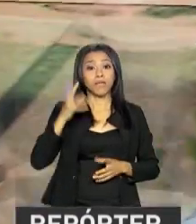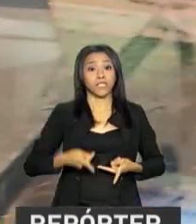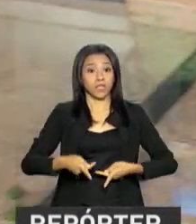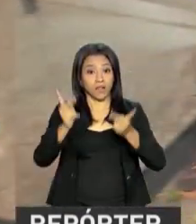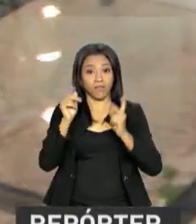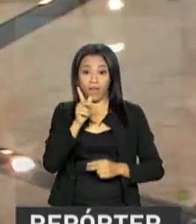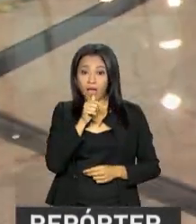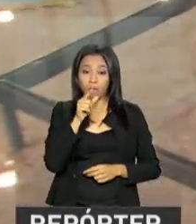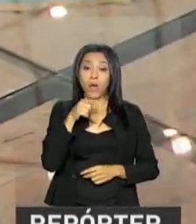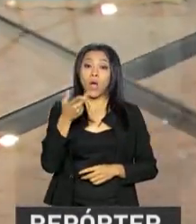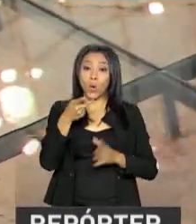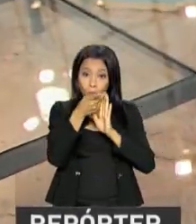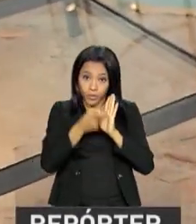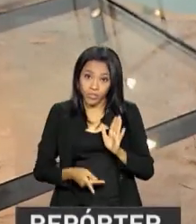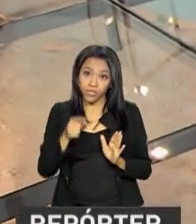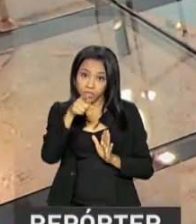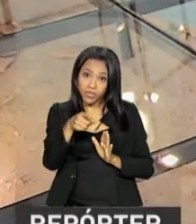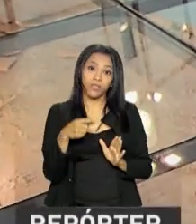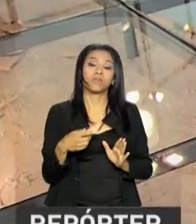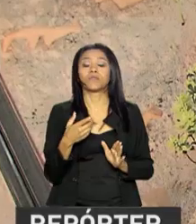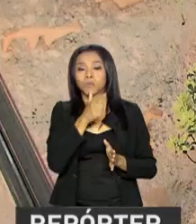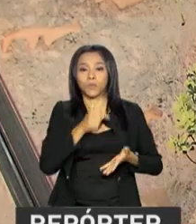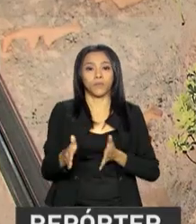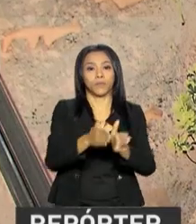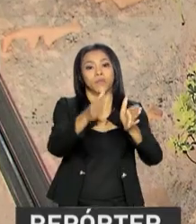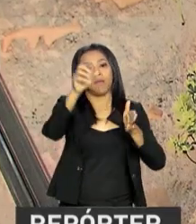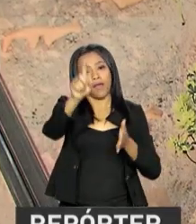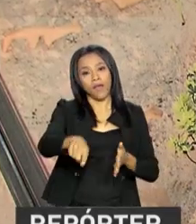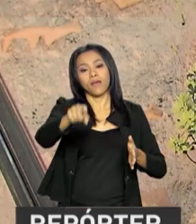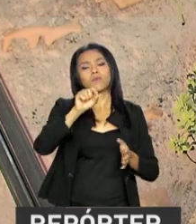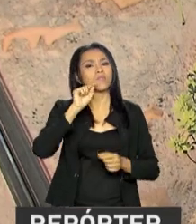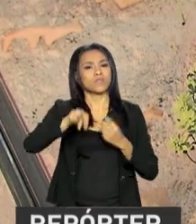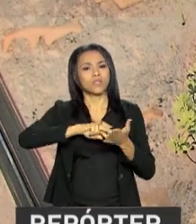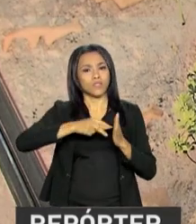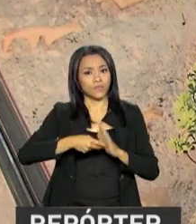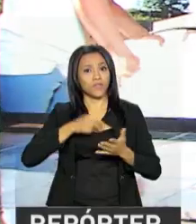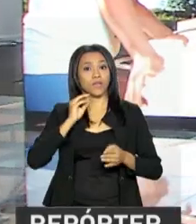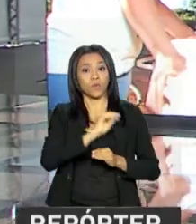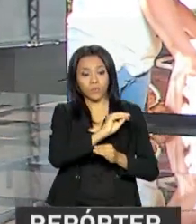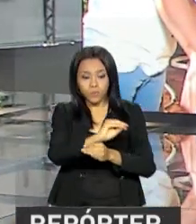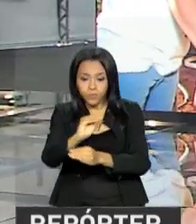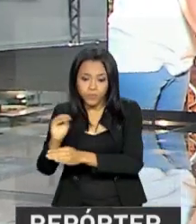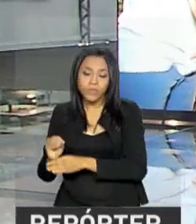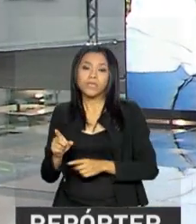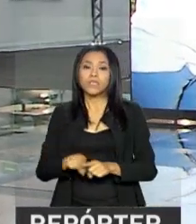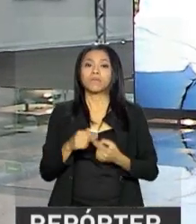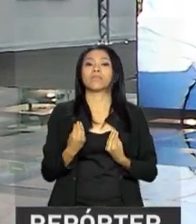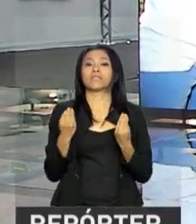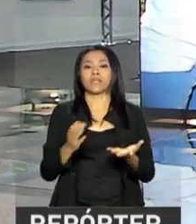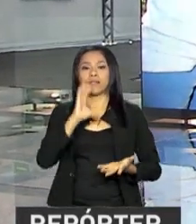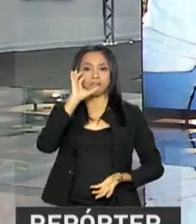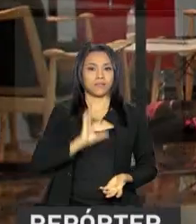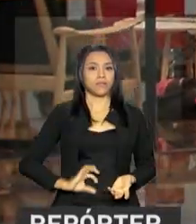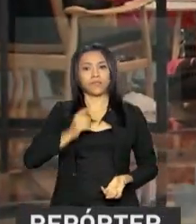de água, o projeto de transposição do Rio São Francisco representa desenvolvimento sustentável e cidadania para os moradores